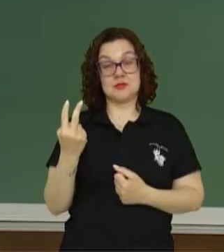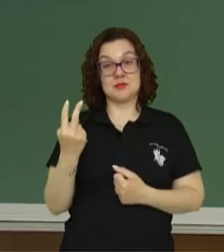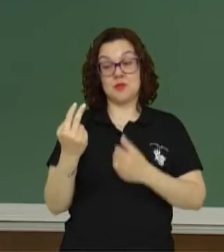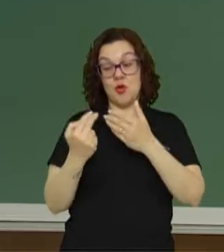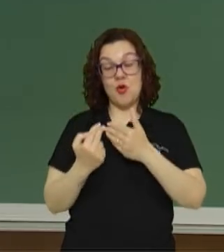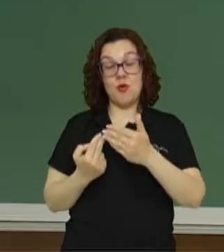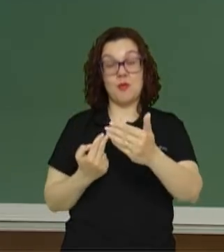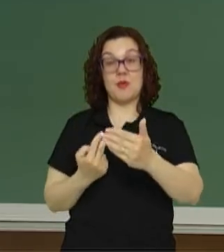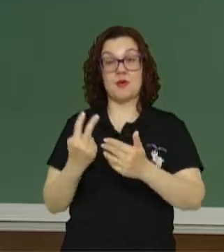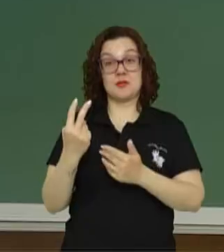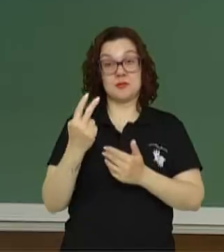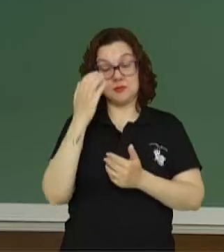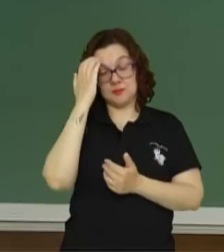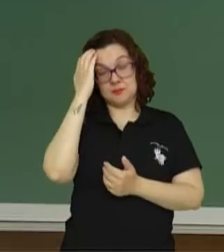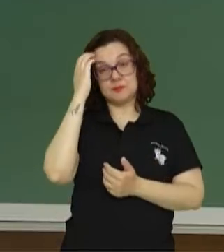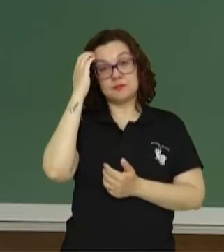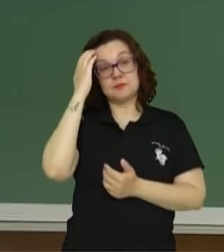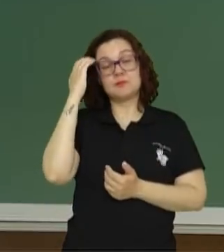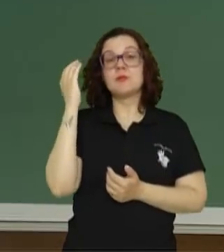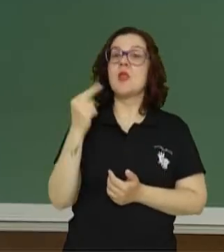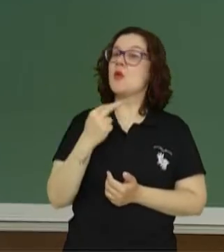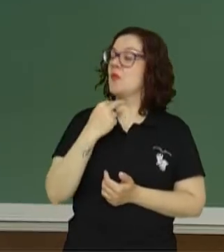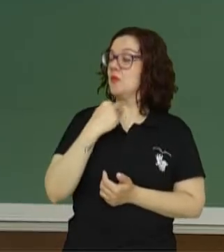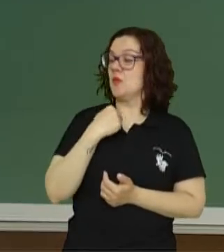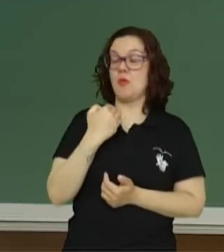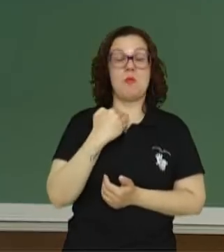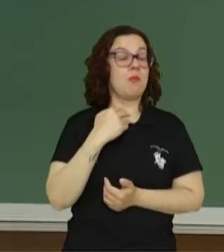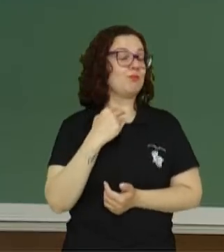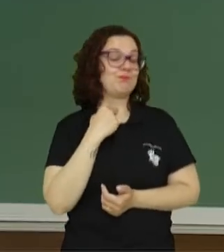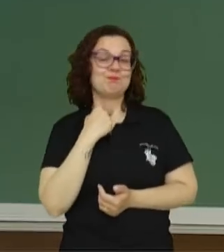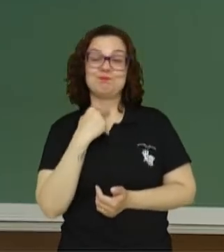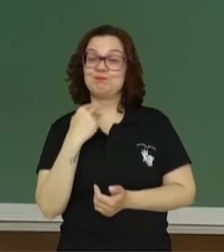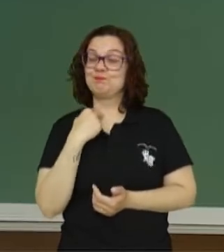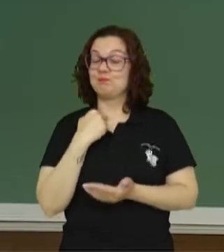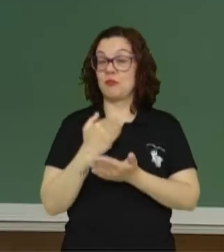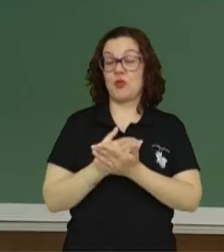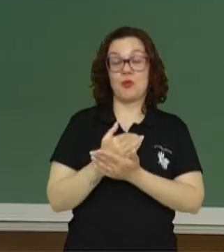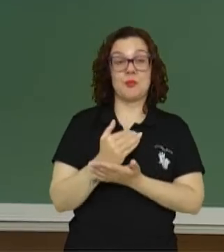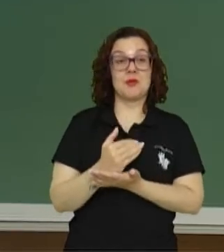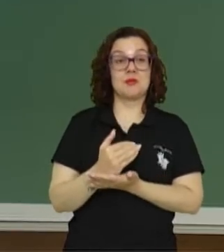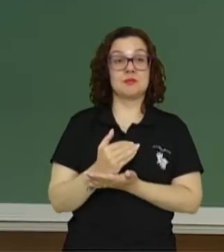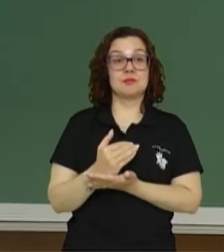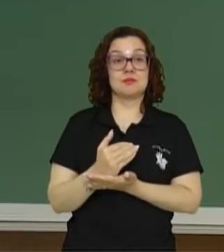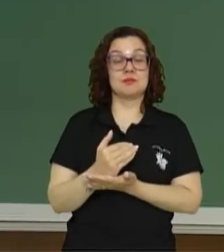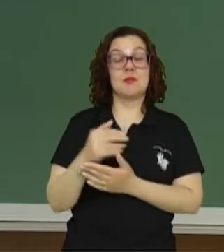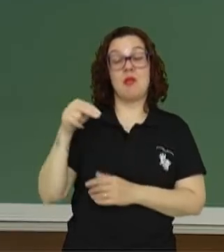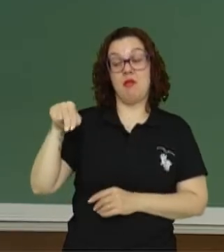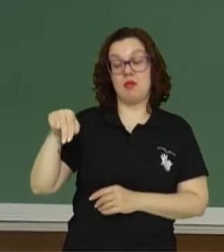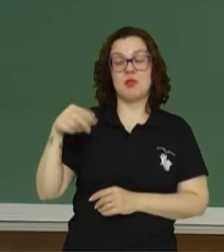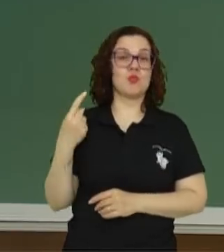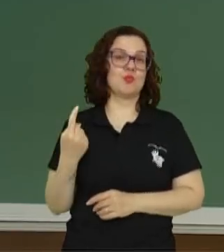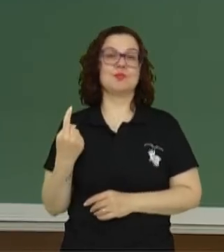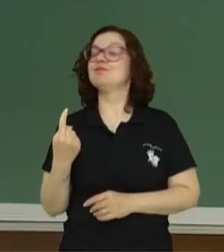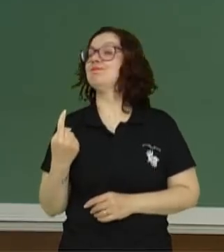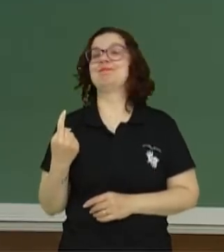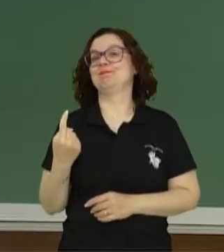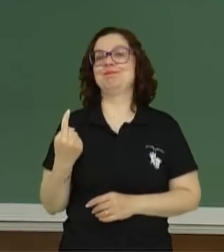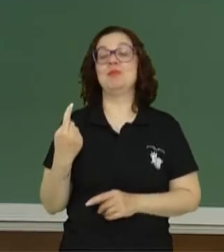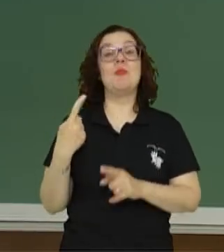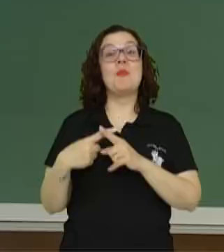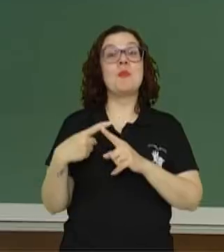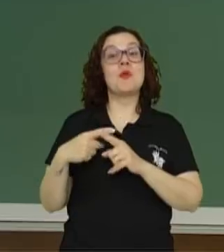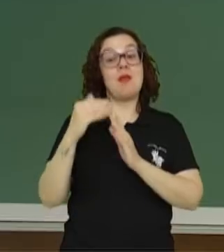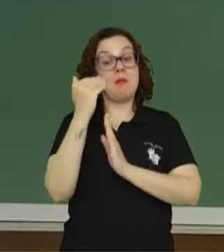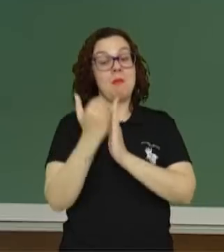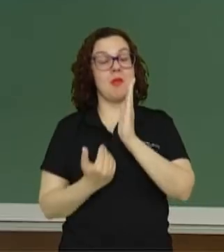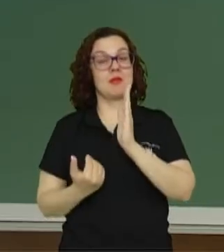2. Ou seja, eu não vou poder começar a pensar na minha sequência com N igual a 1, porque N é